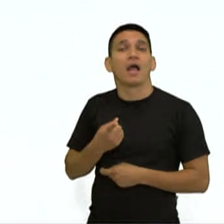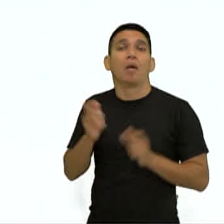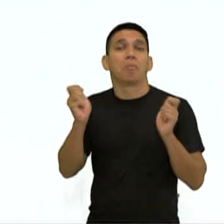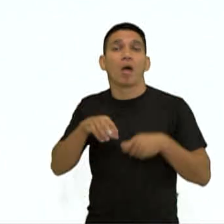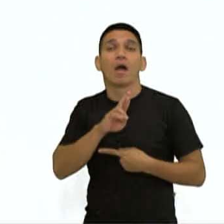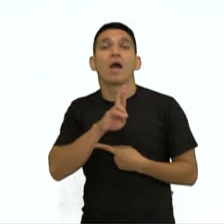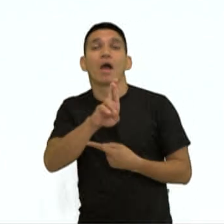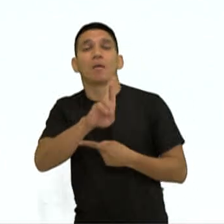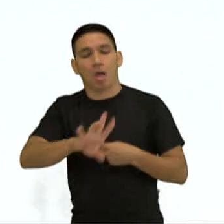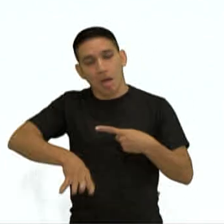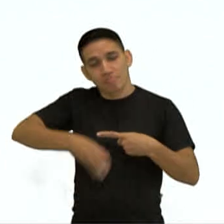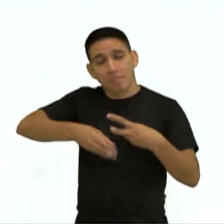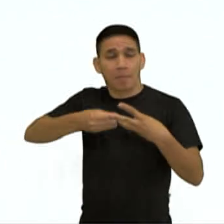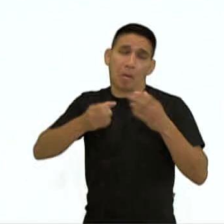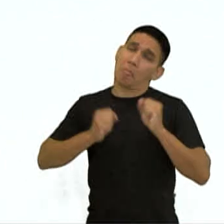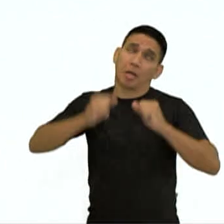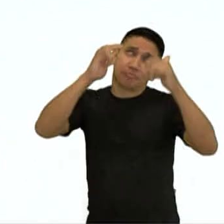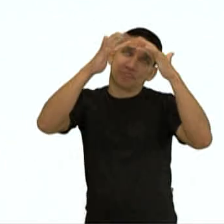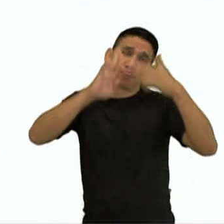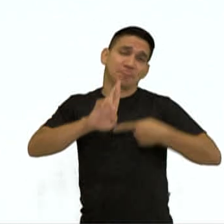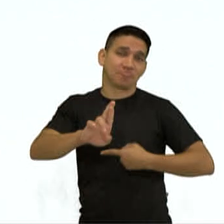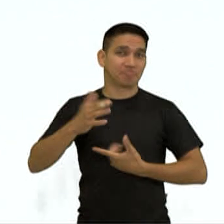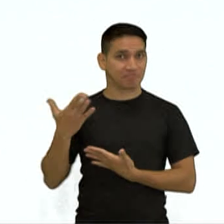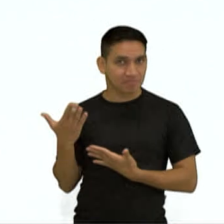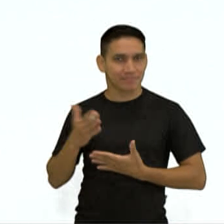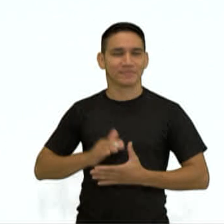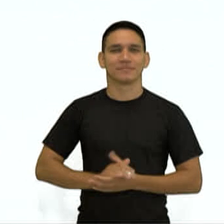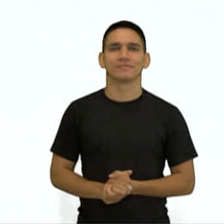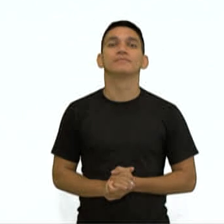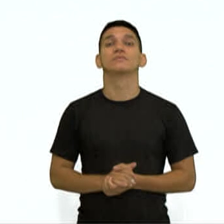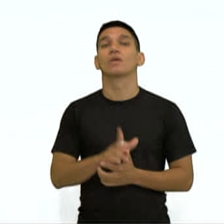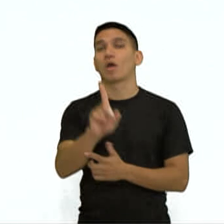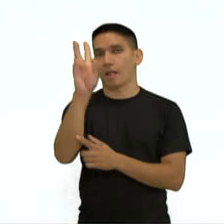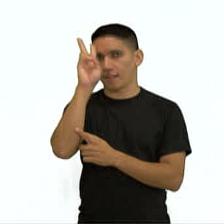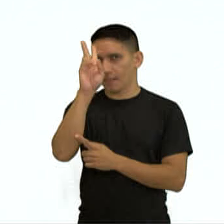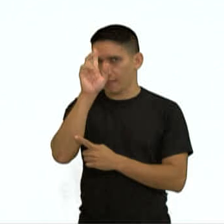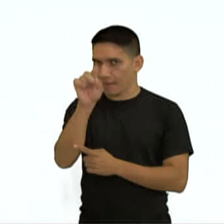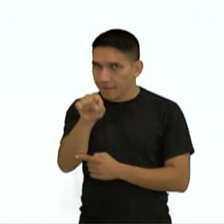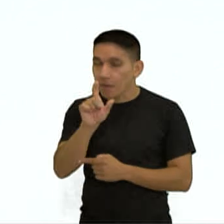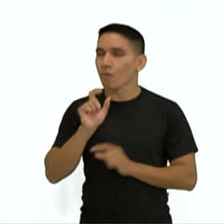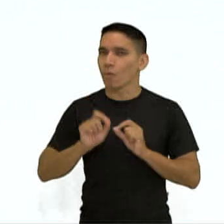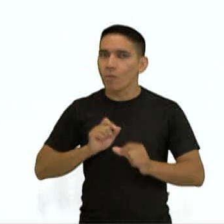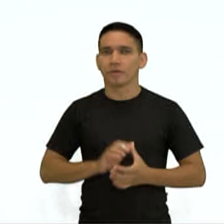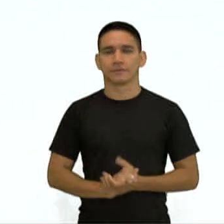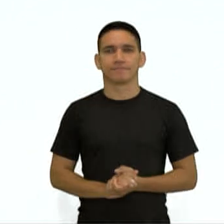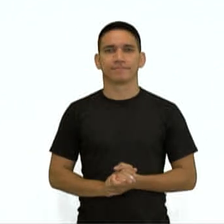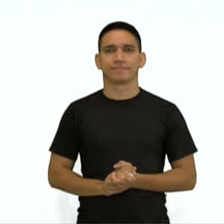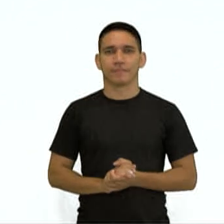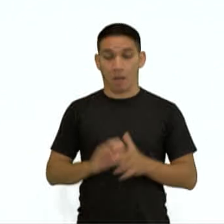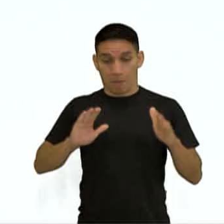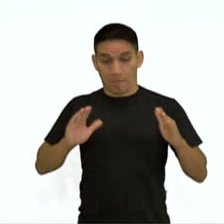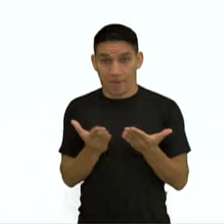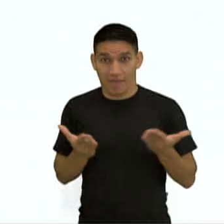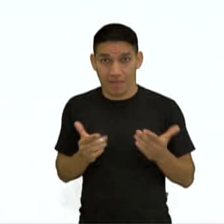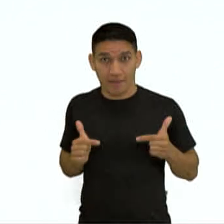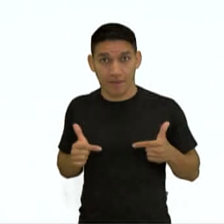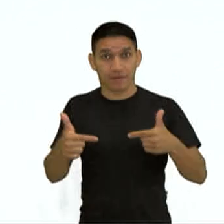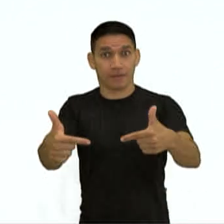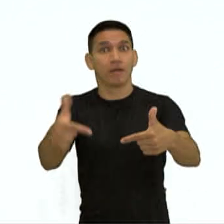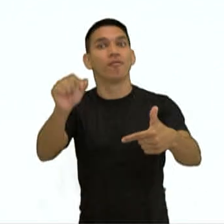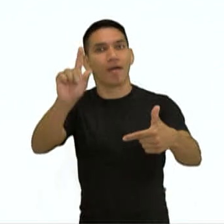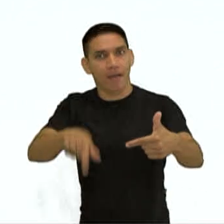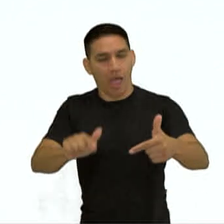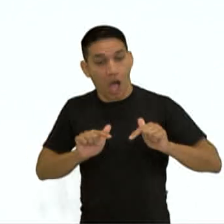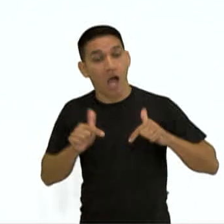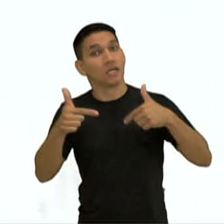podem adicionar a esse exercício. Lembrando vocês que o presente contínuo é uma